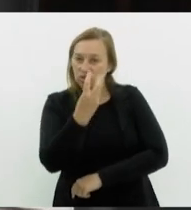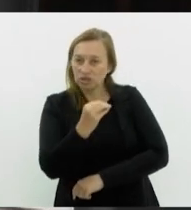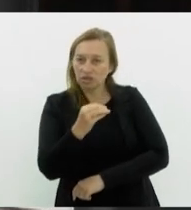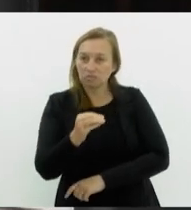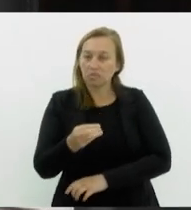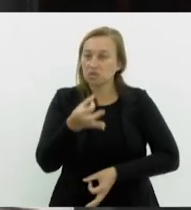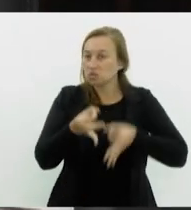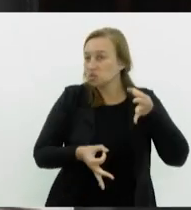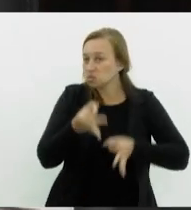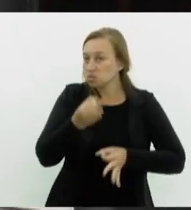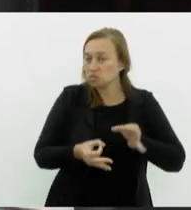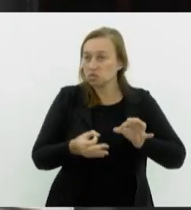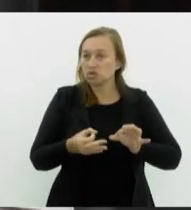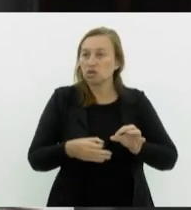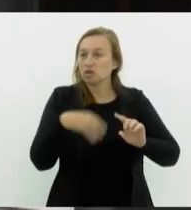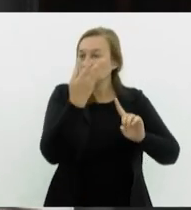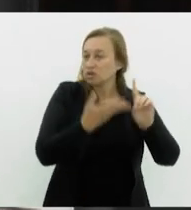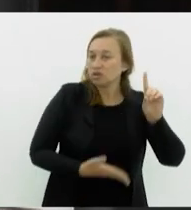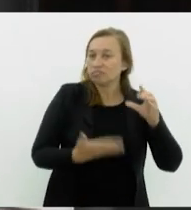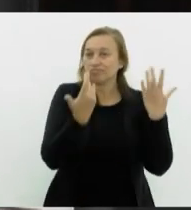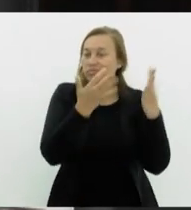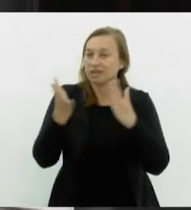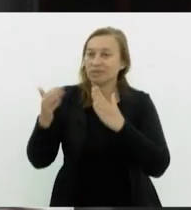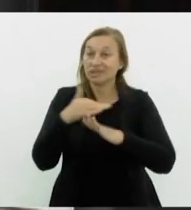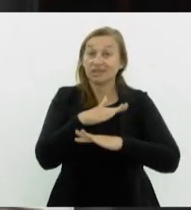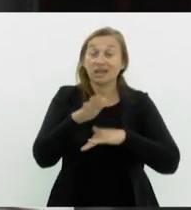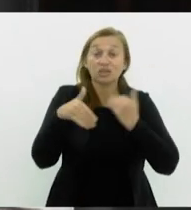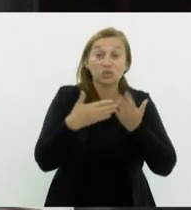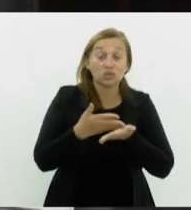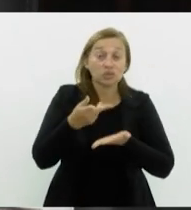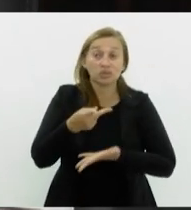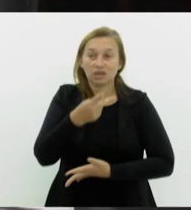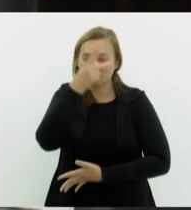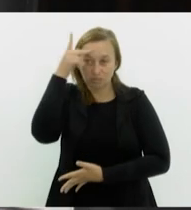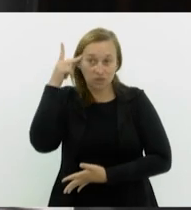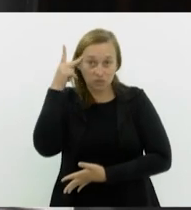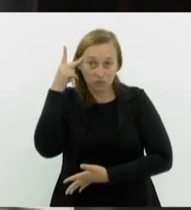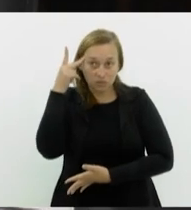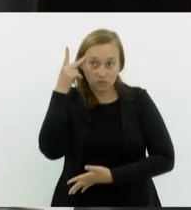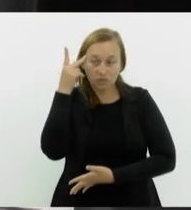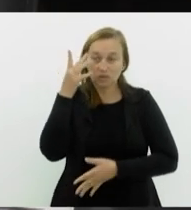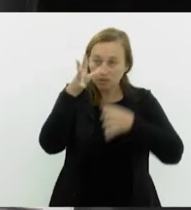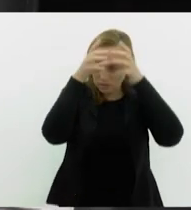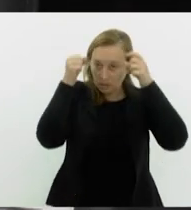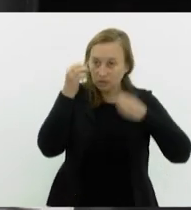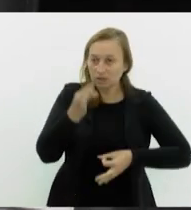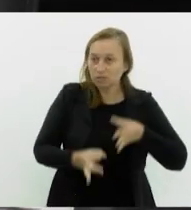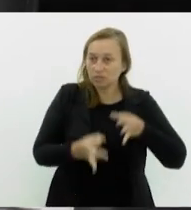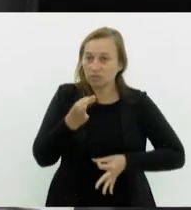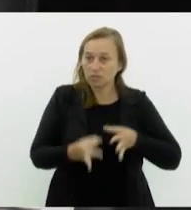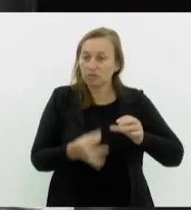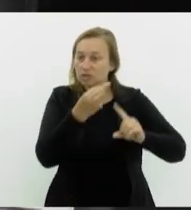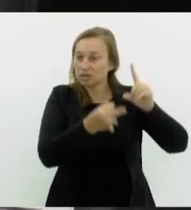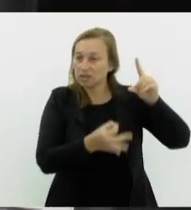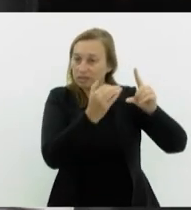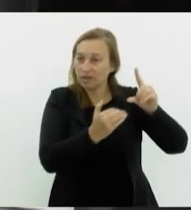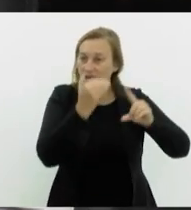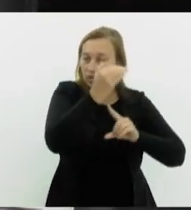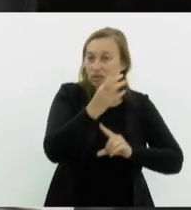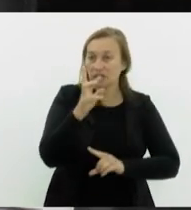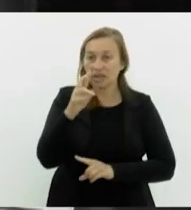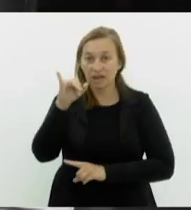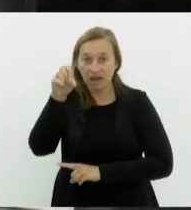e cumprimentando a todos, nas pessoas do presidente do tribunal, o desembargador Ricardo Cardoso,